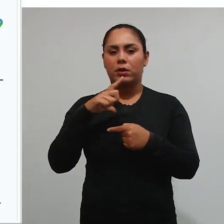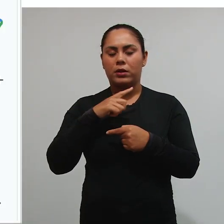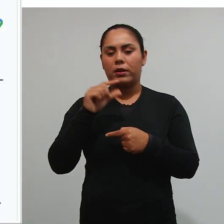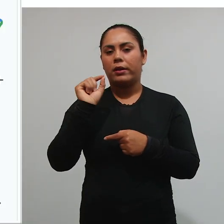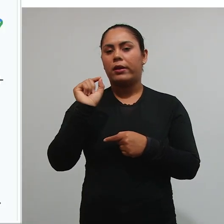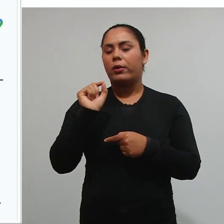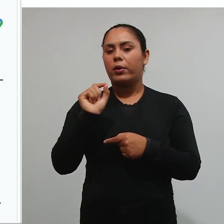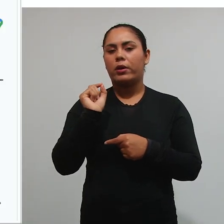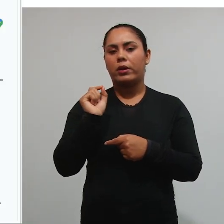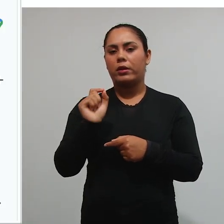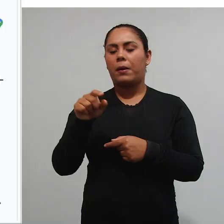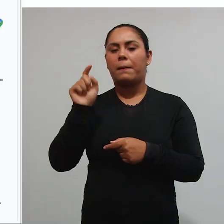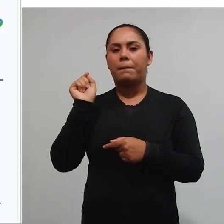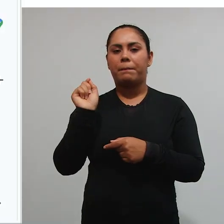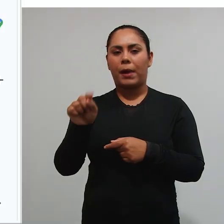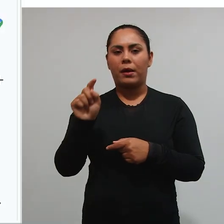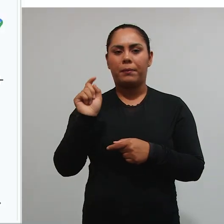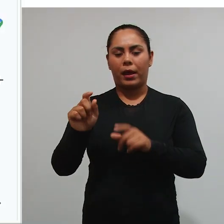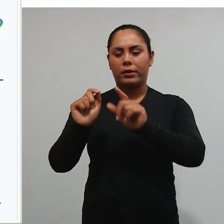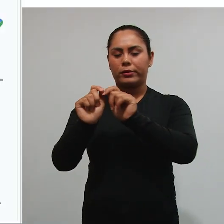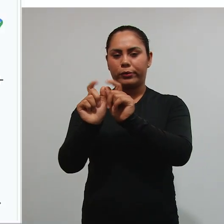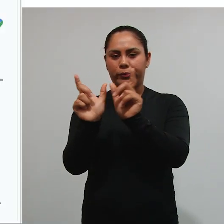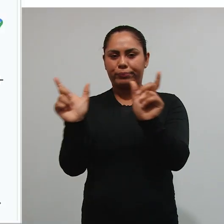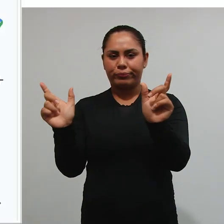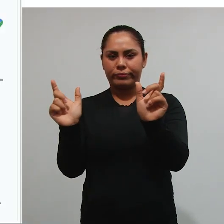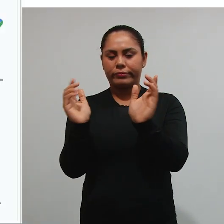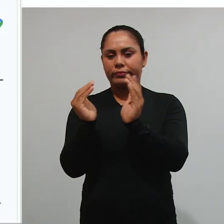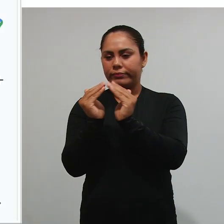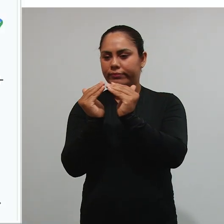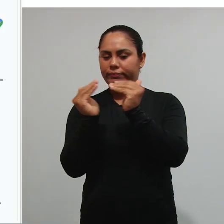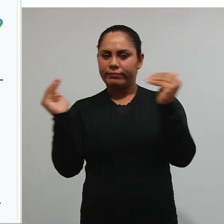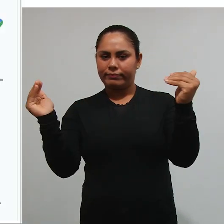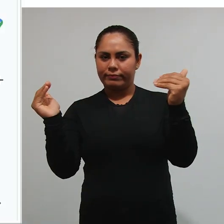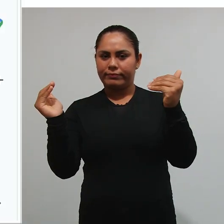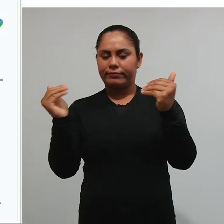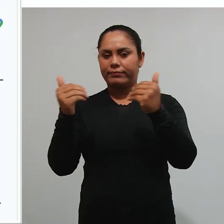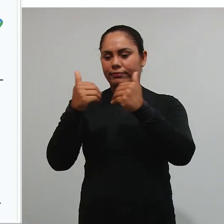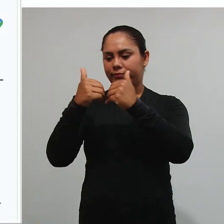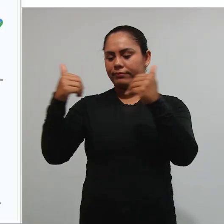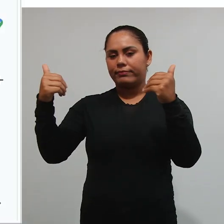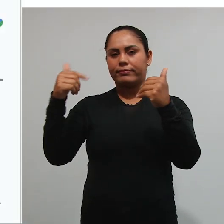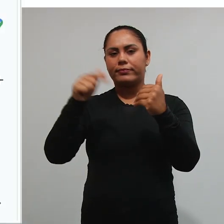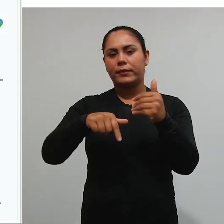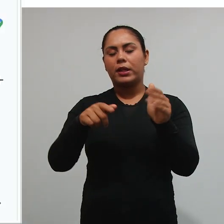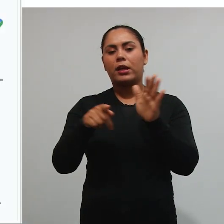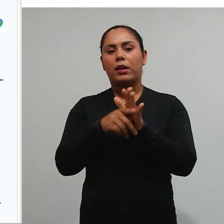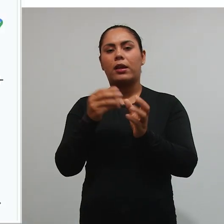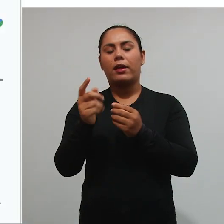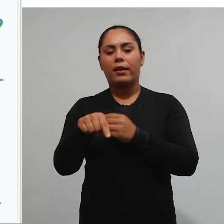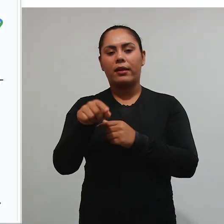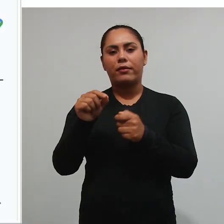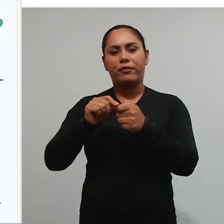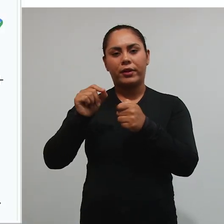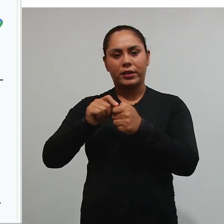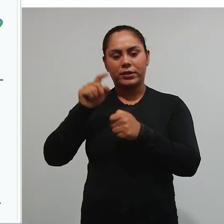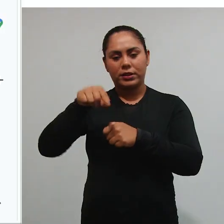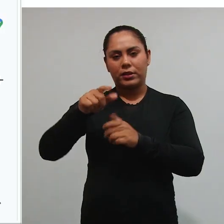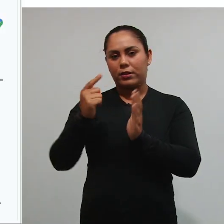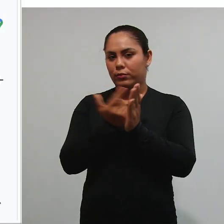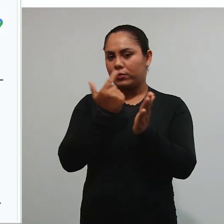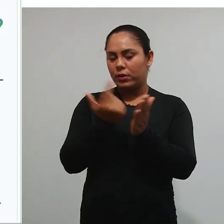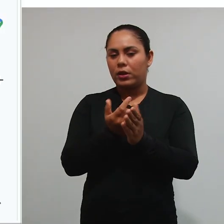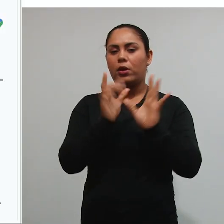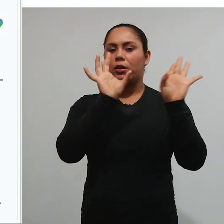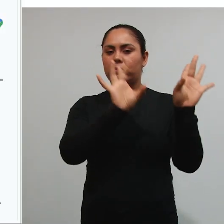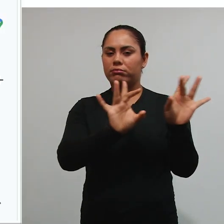que dar 2 enters, ó, 2 espaços de uma para outra. Então, essa daqui eu fiz de uma obra, né?